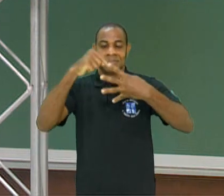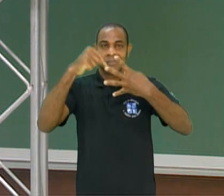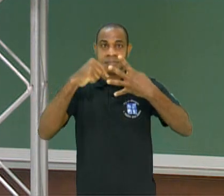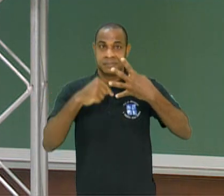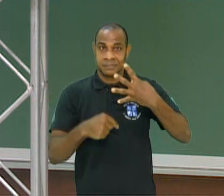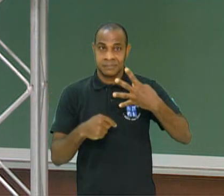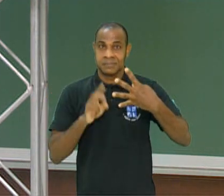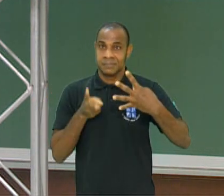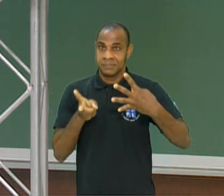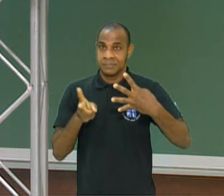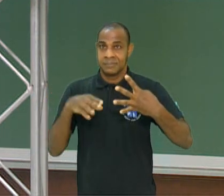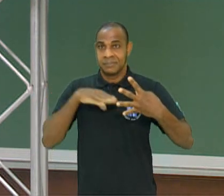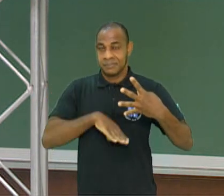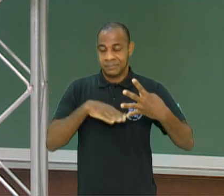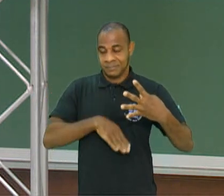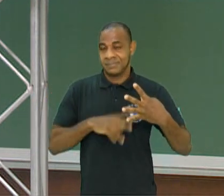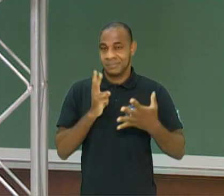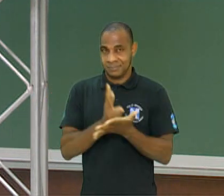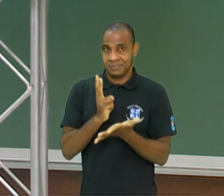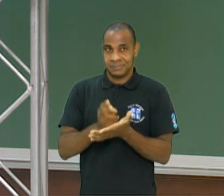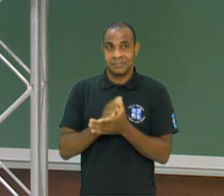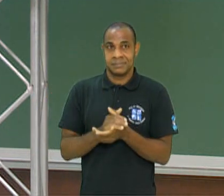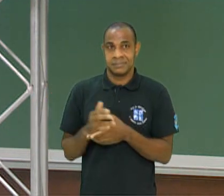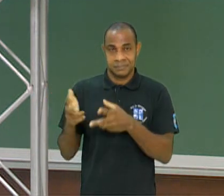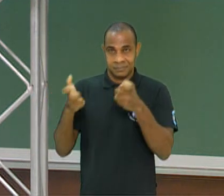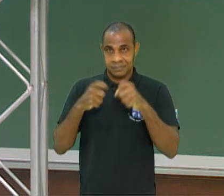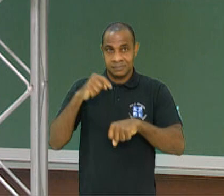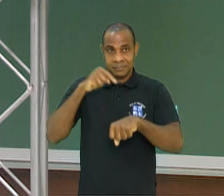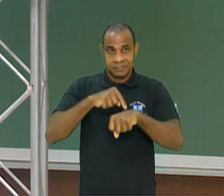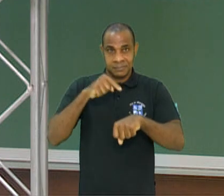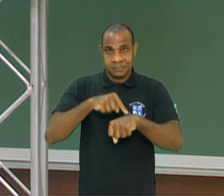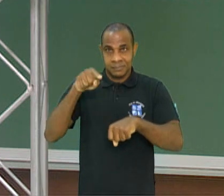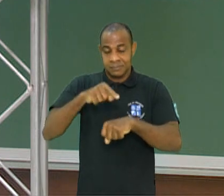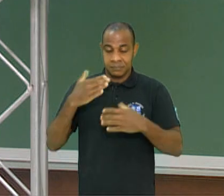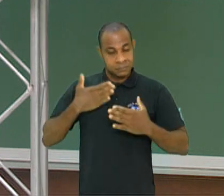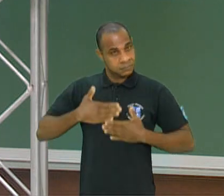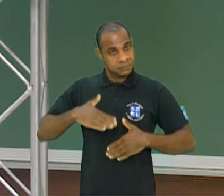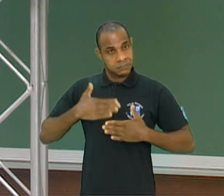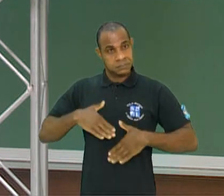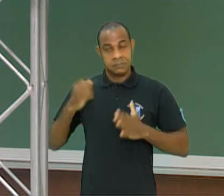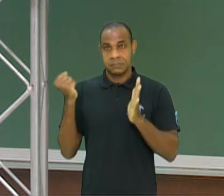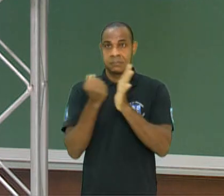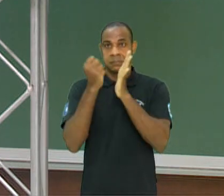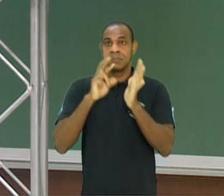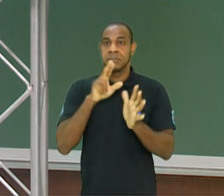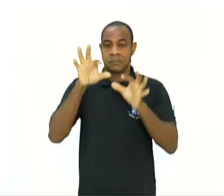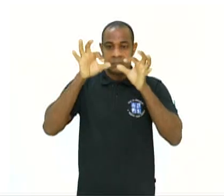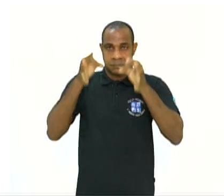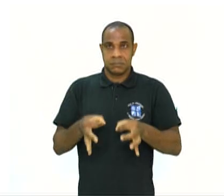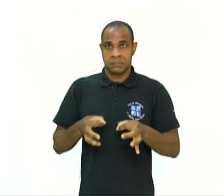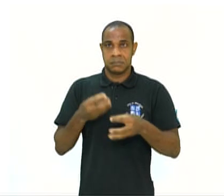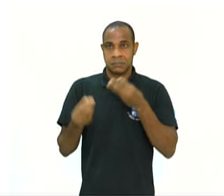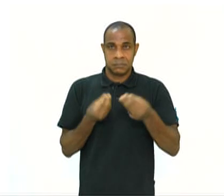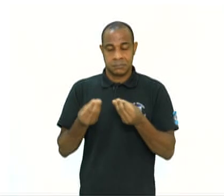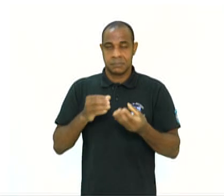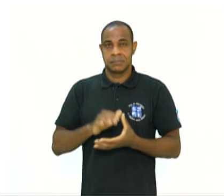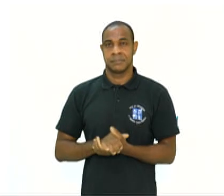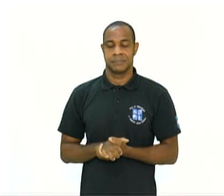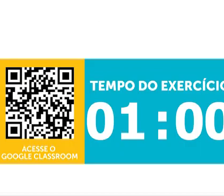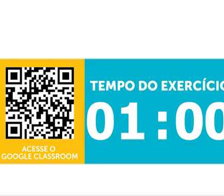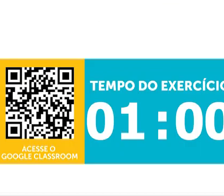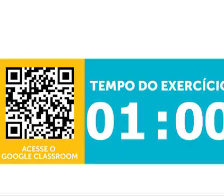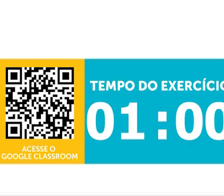alternativas são sempre em língua portuguesa. Então agora tempinho para vocês poderem, com calma, marcar a resposta correta. Bora lá!